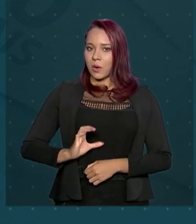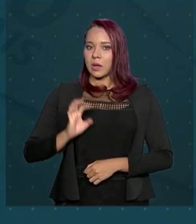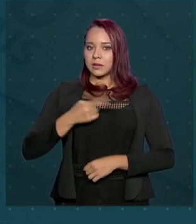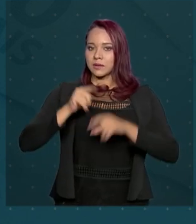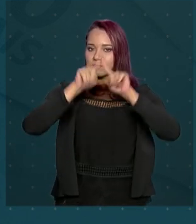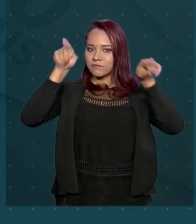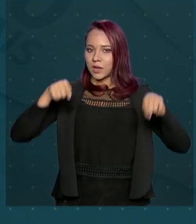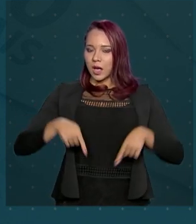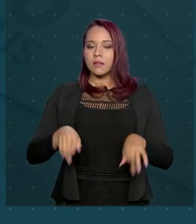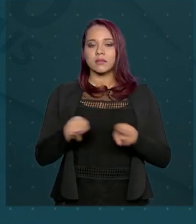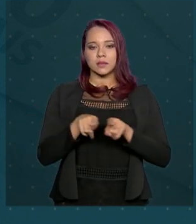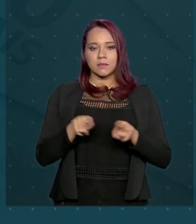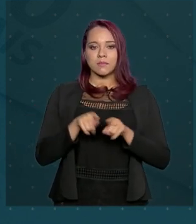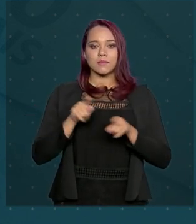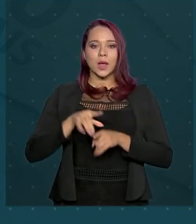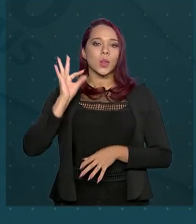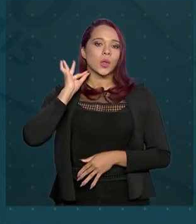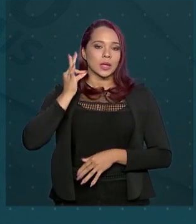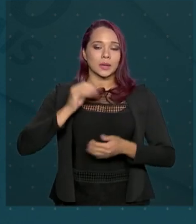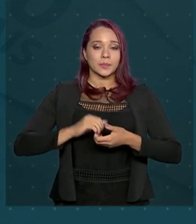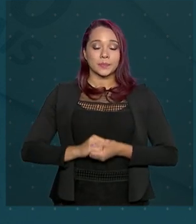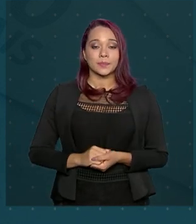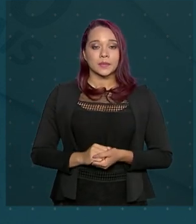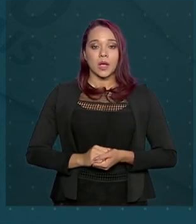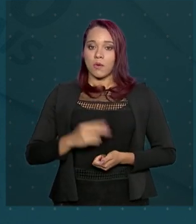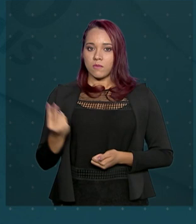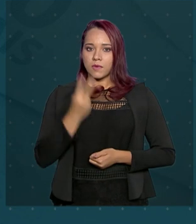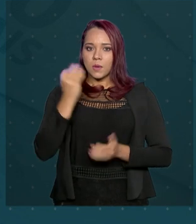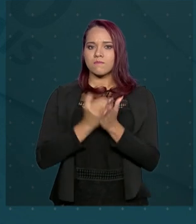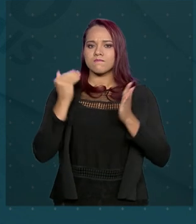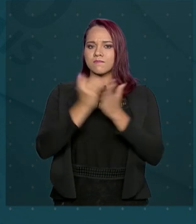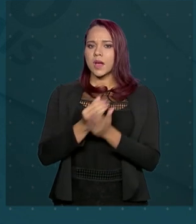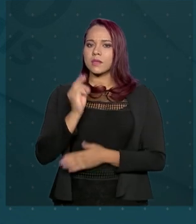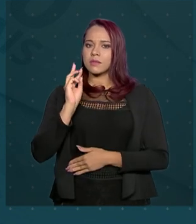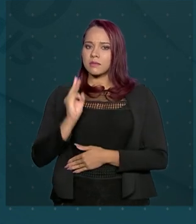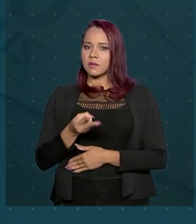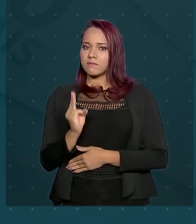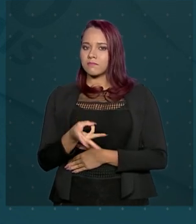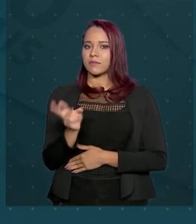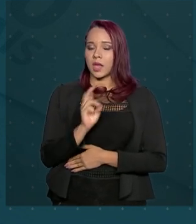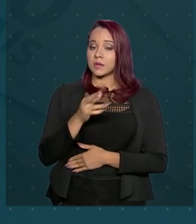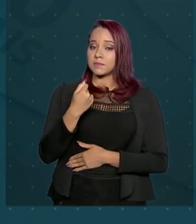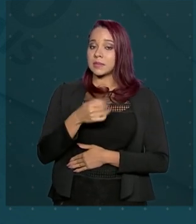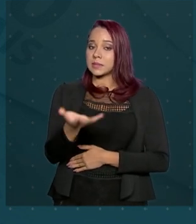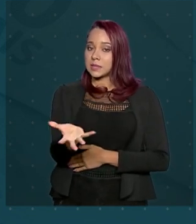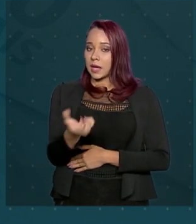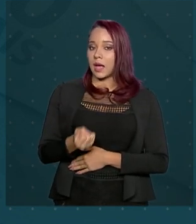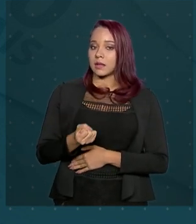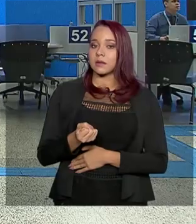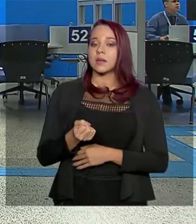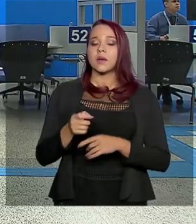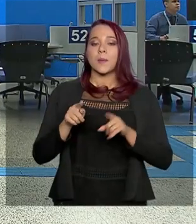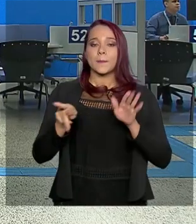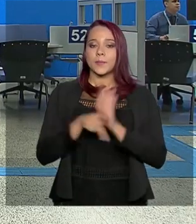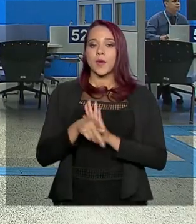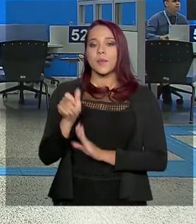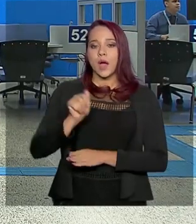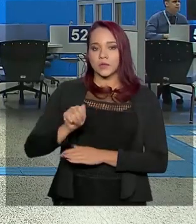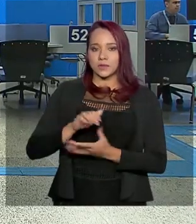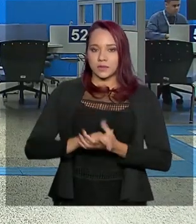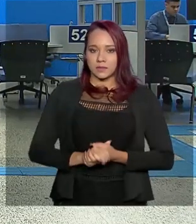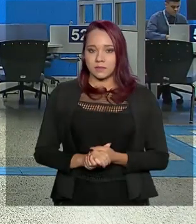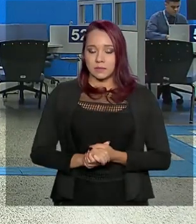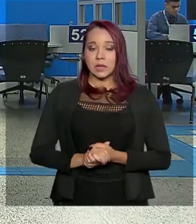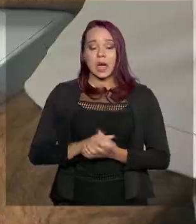autoatendimento e lotéricas. Os valores acima de 3 mil reais devem ser sacados nas agências. Os trabalhadores